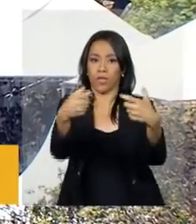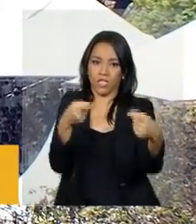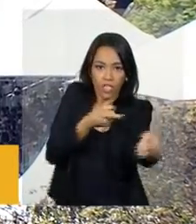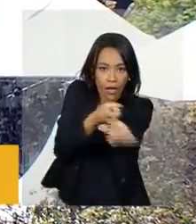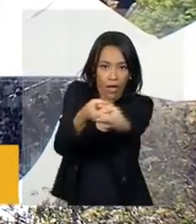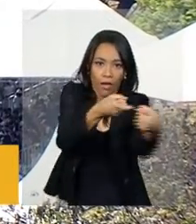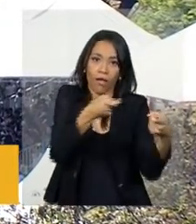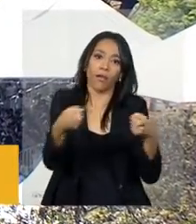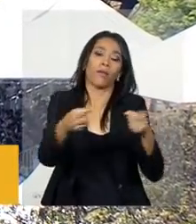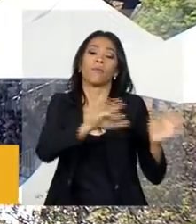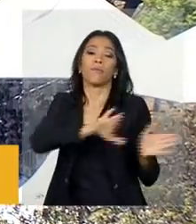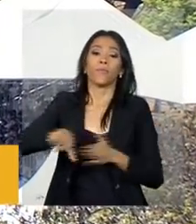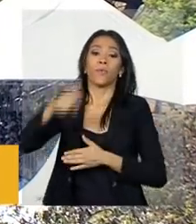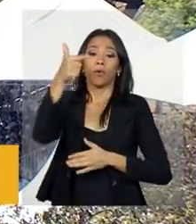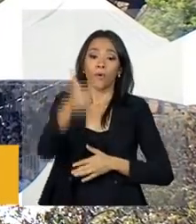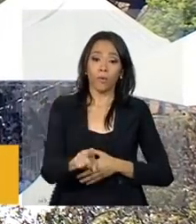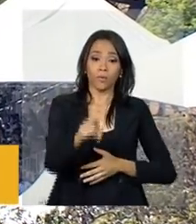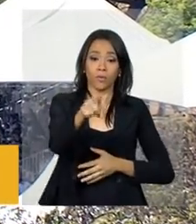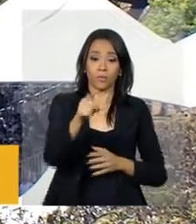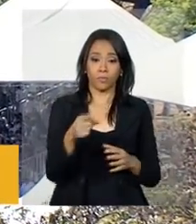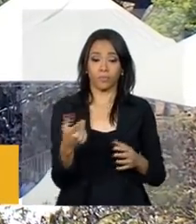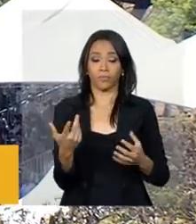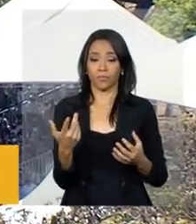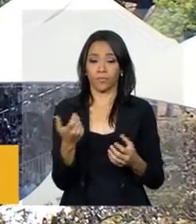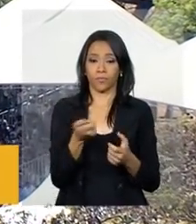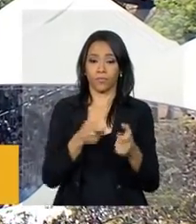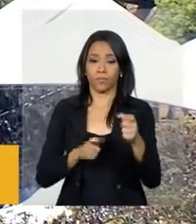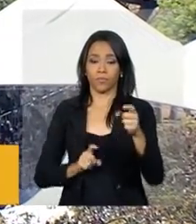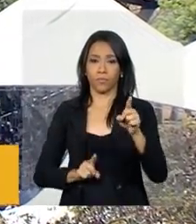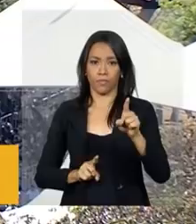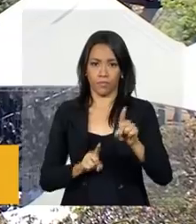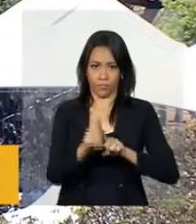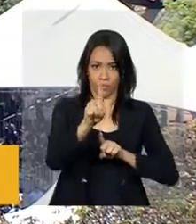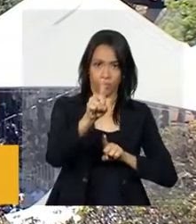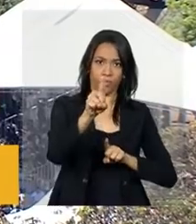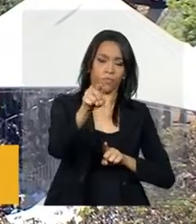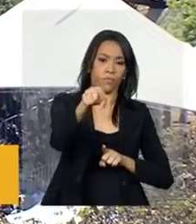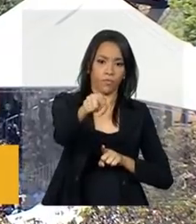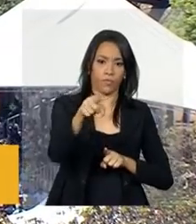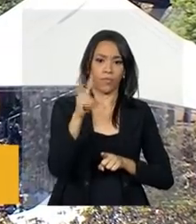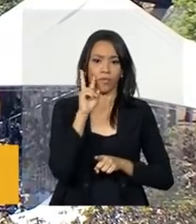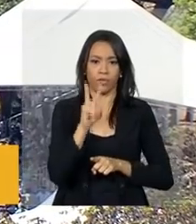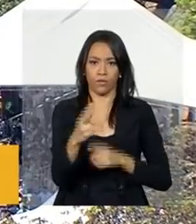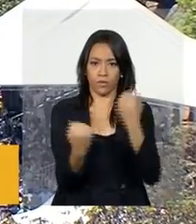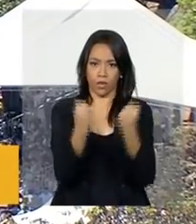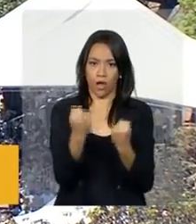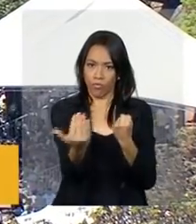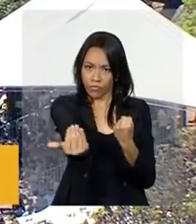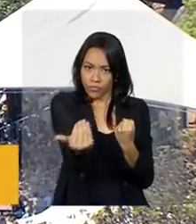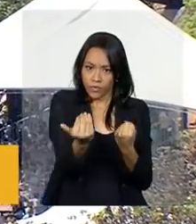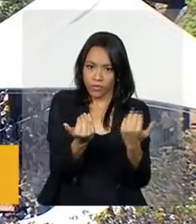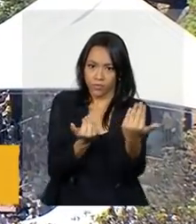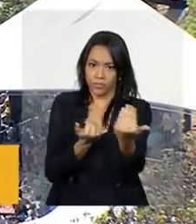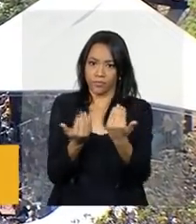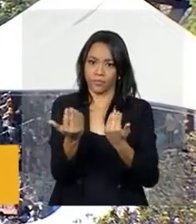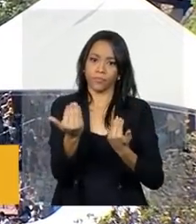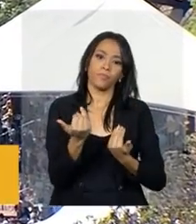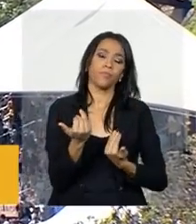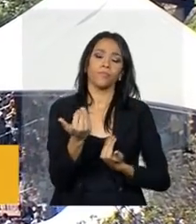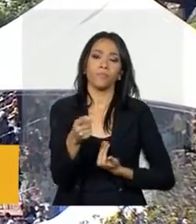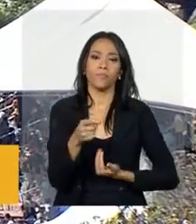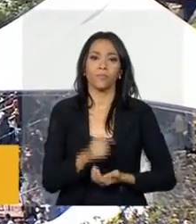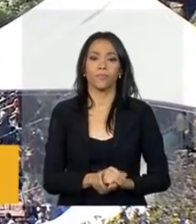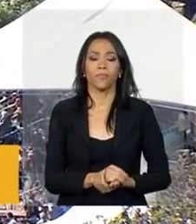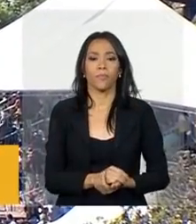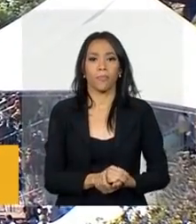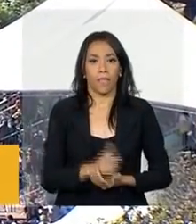os canhões 105, que são integrantes do 32º Grupo de Artilharia de